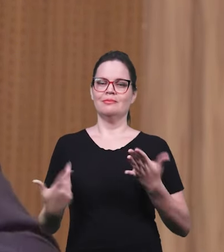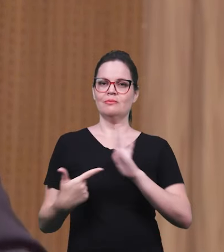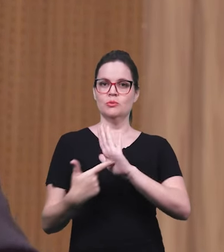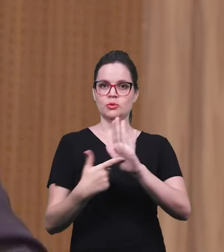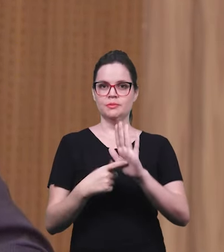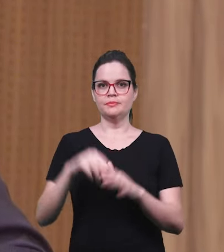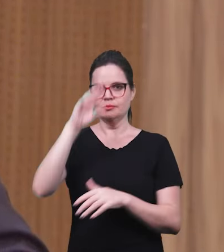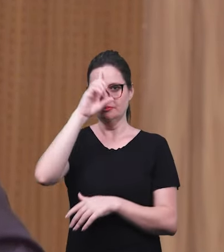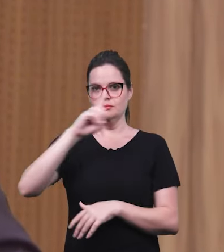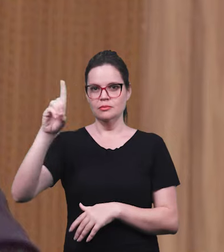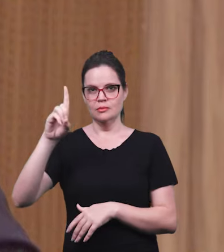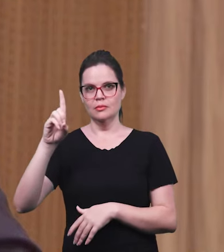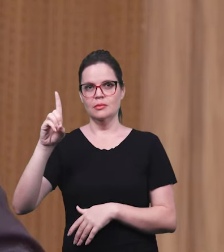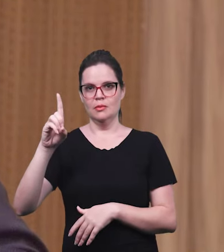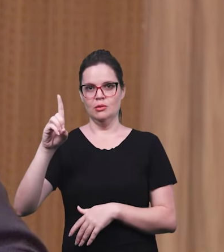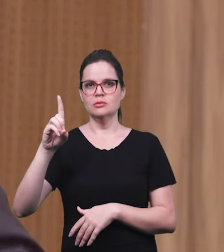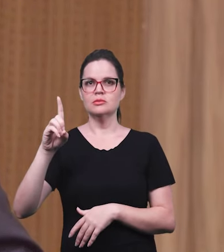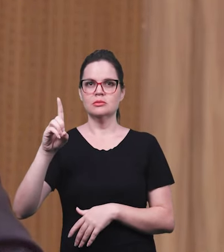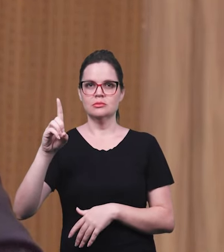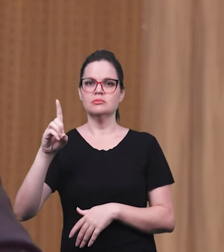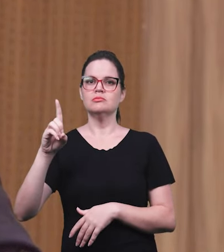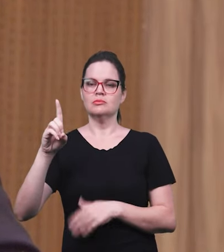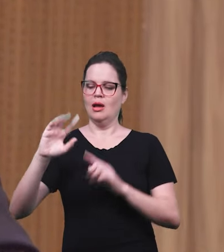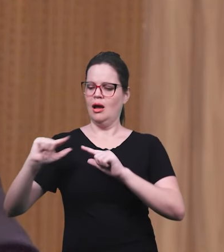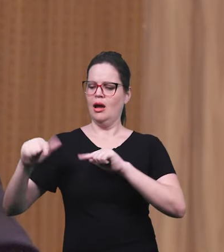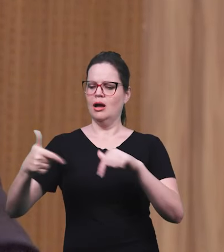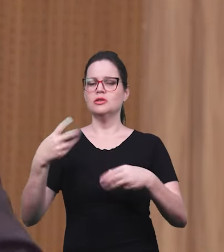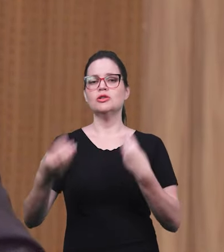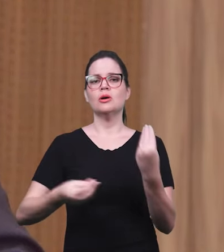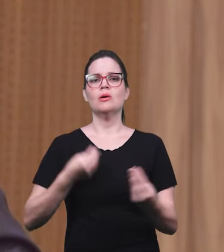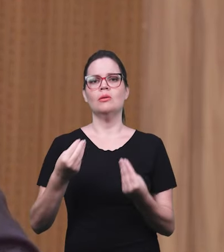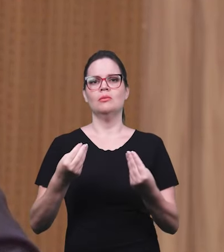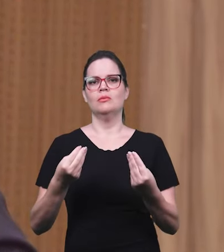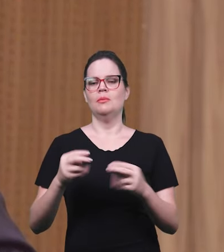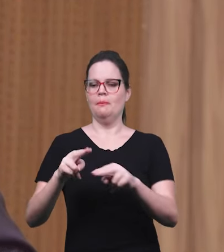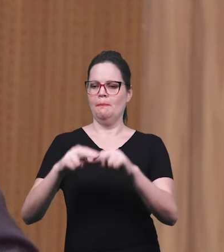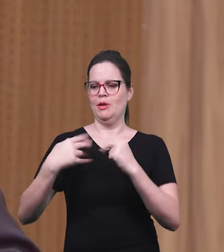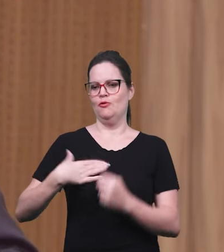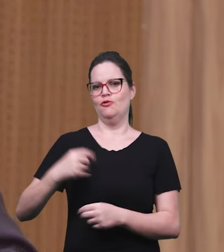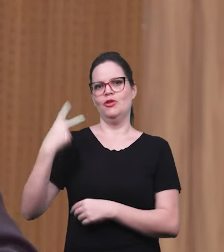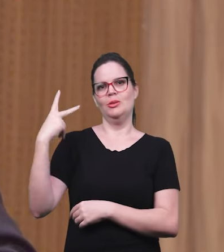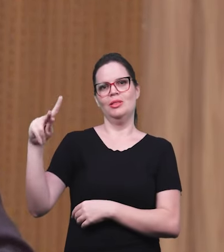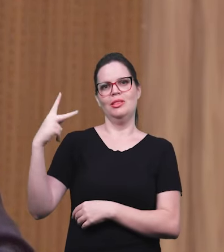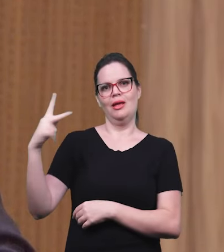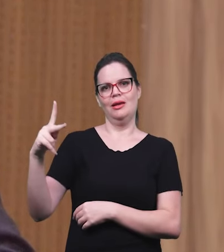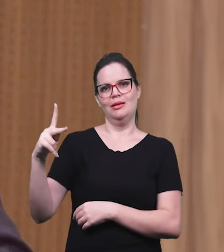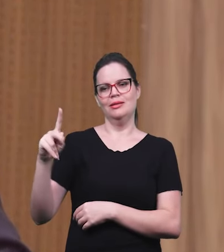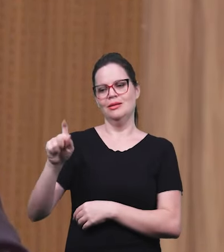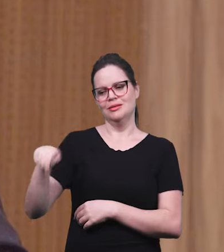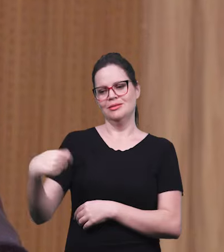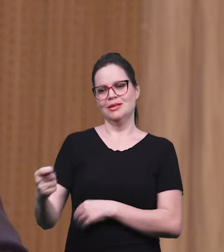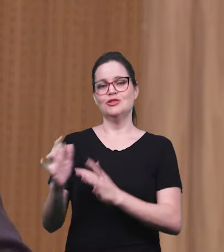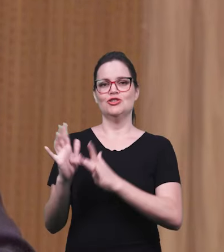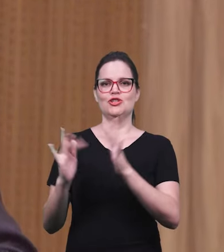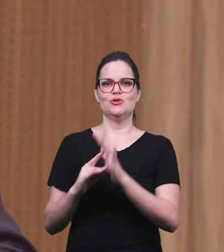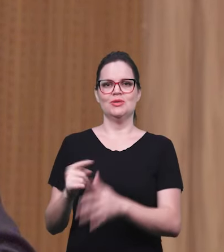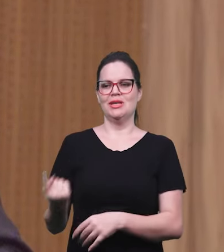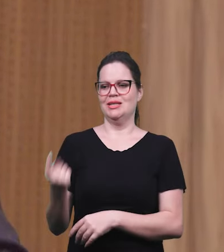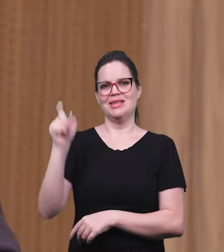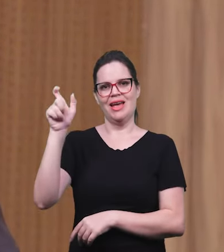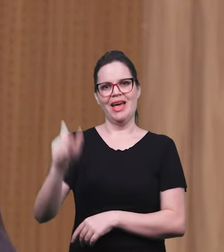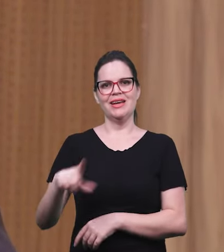Ele quer, ele vai agir. E hoje ele age através do Filho, né? O Filho é a nossa energia vital